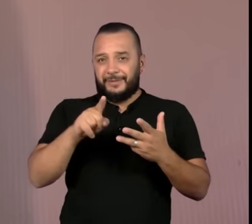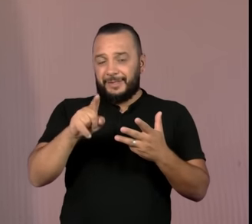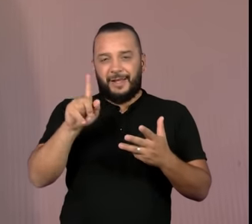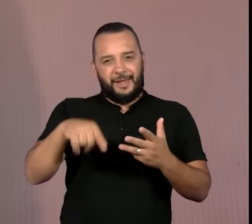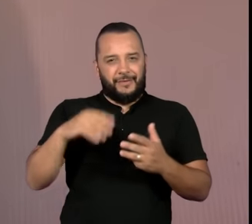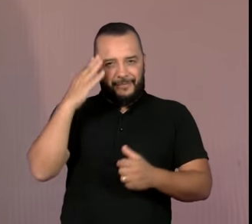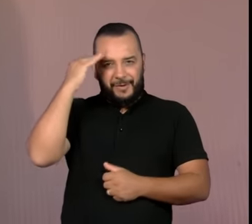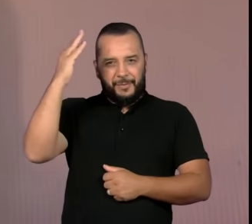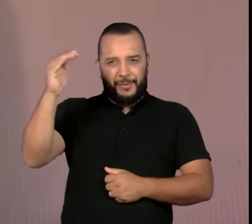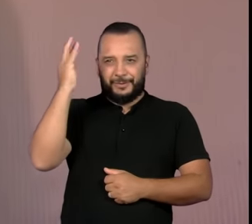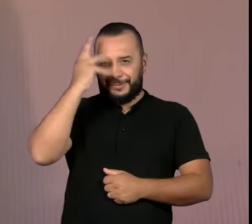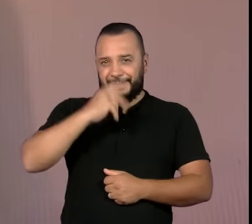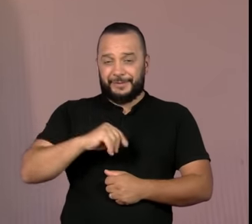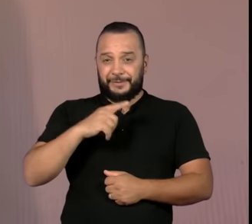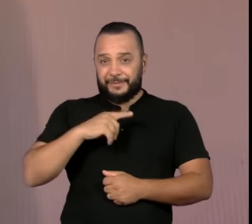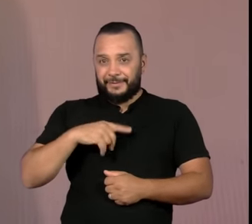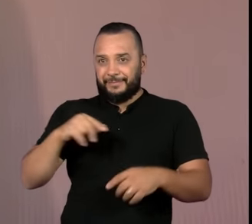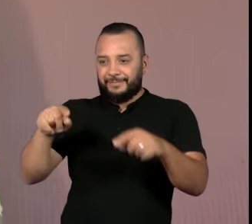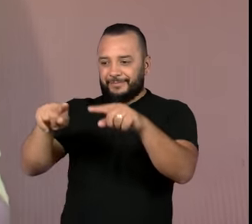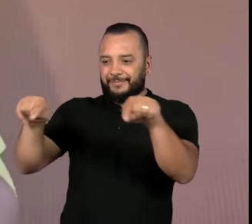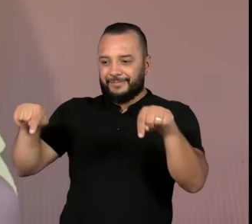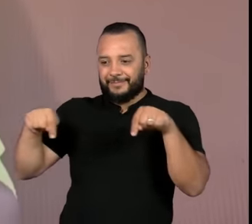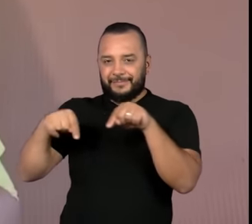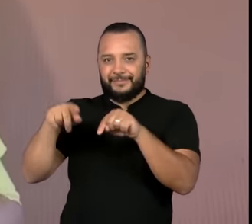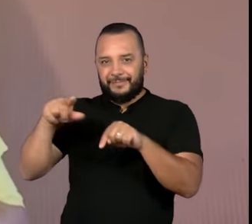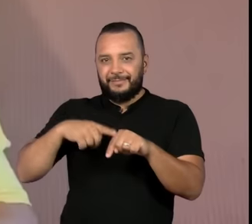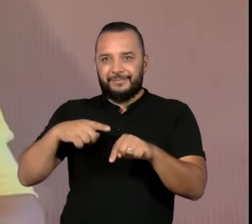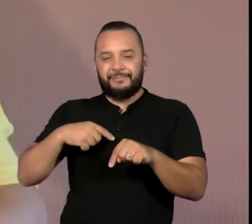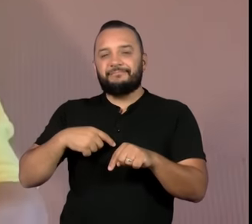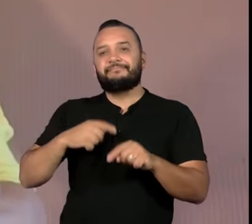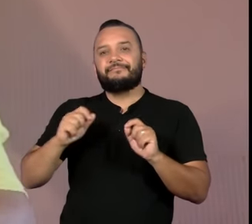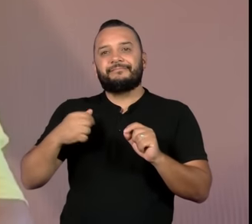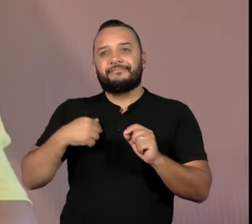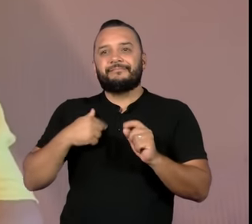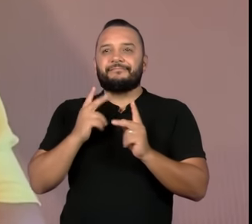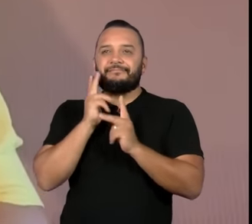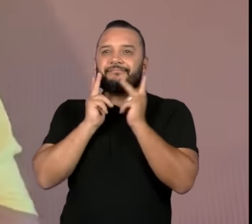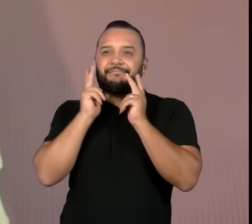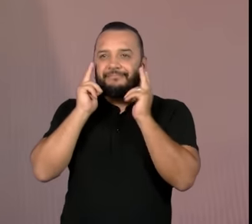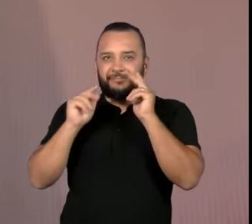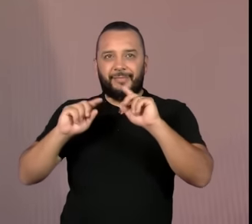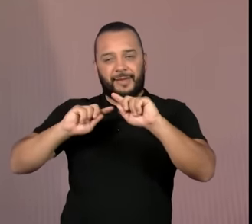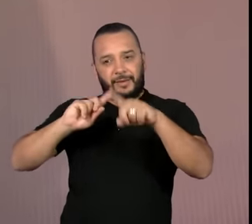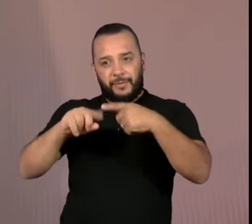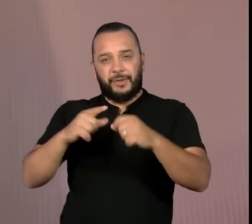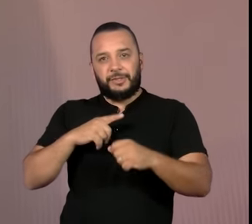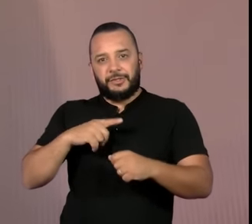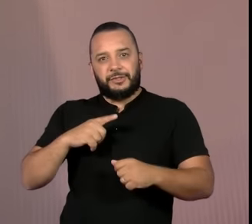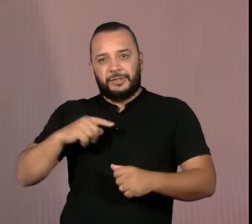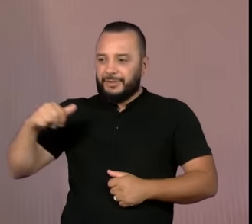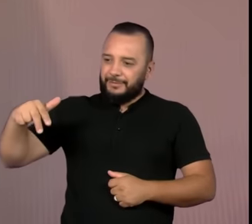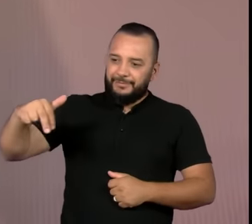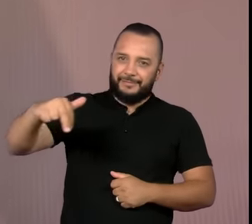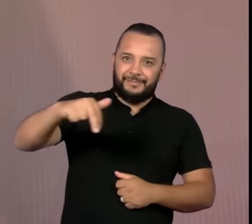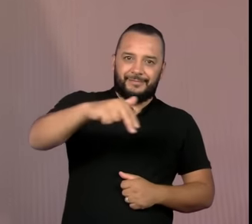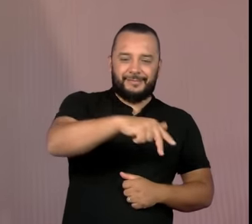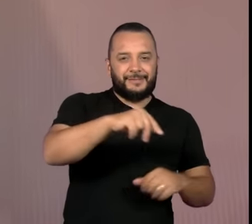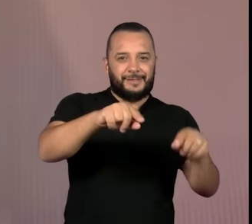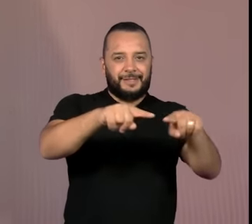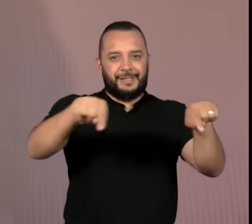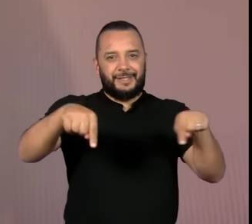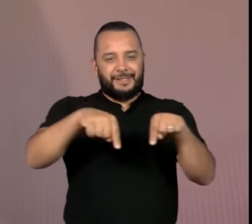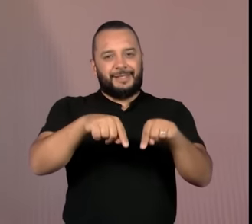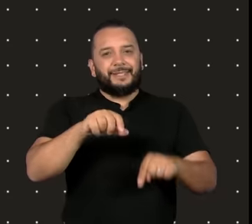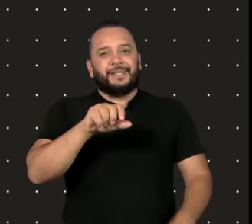Tupi, primeiro tinha a salinha do Lau, que era o barbeiro. Depois a gente era aquele corredor enorme, uma parada obrigatória na salinha do Salatiel